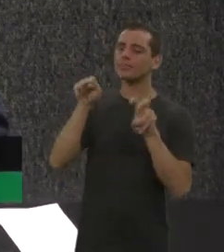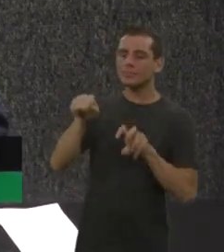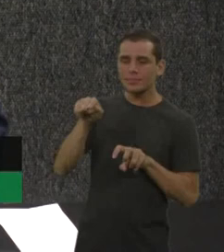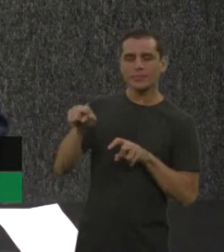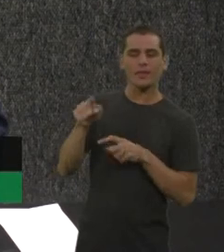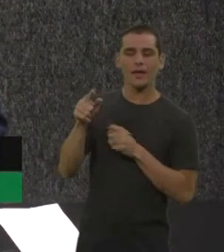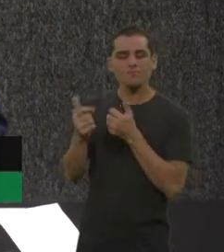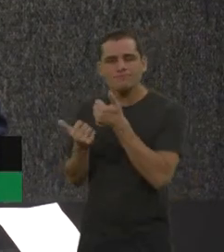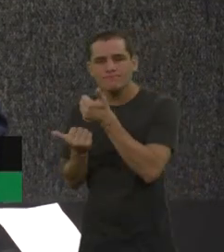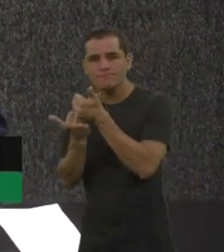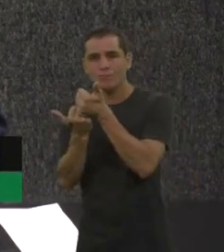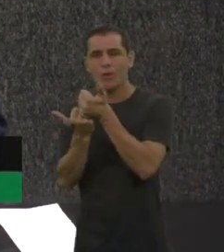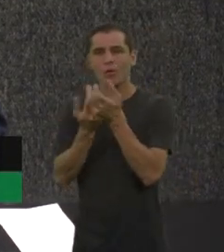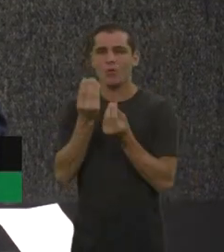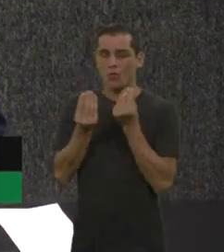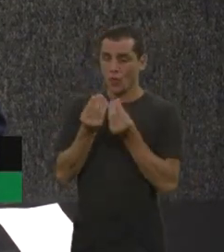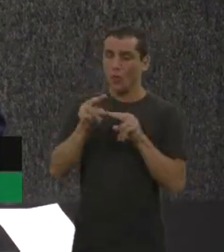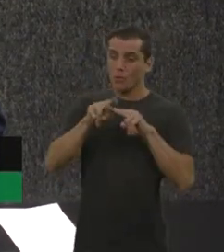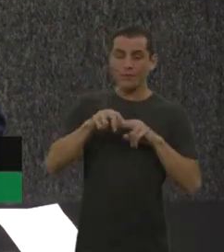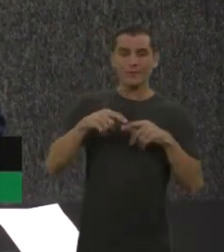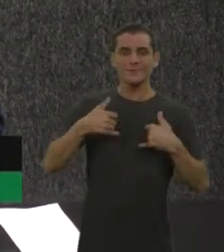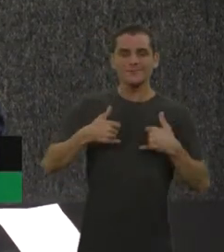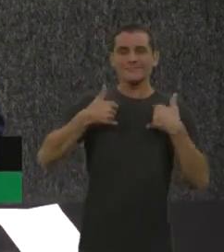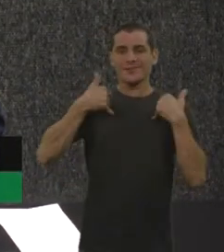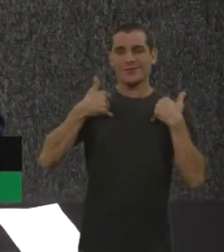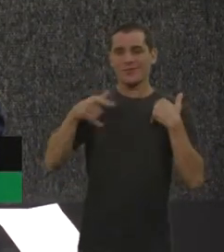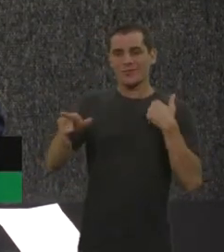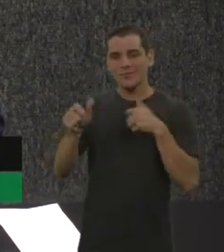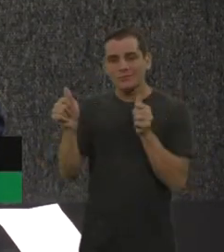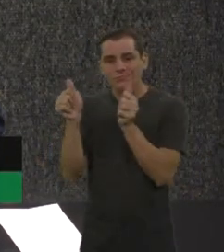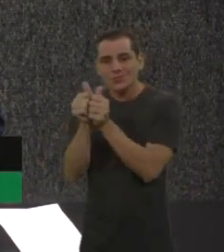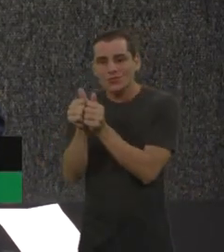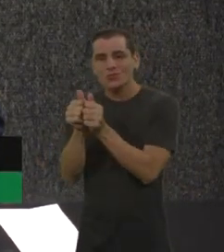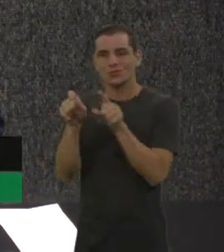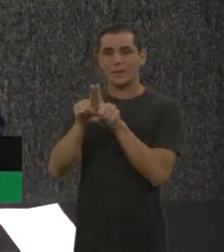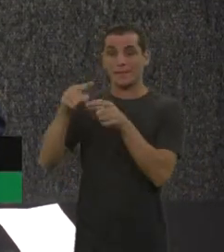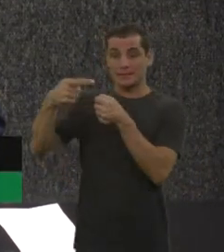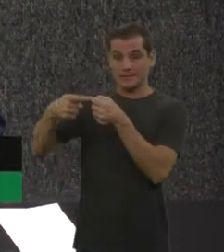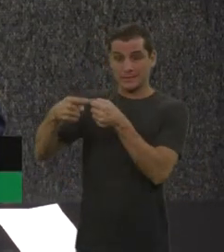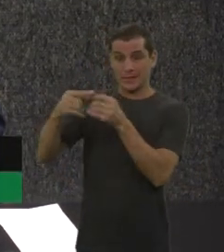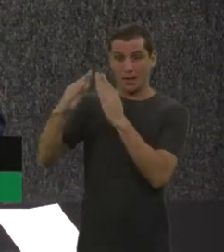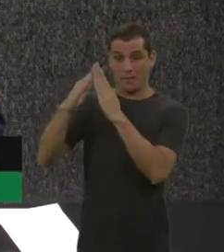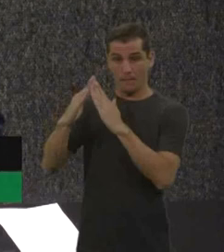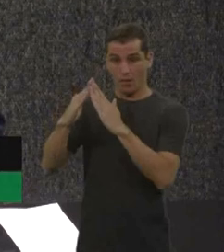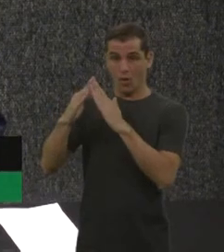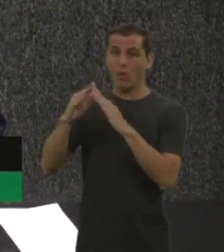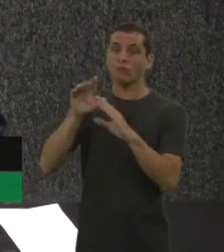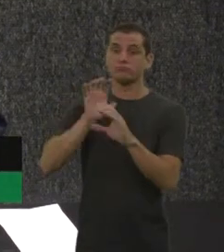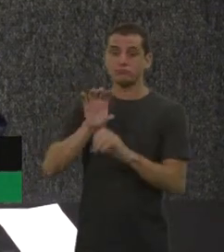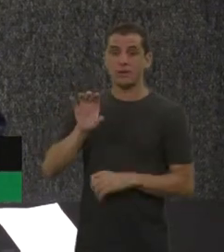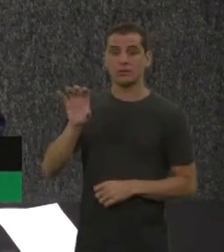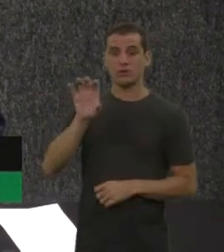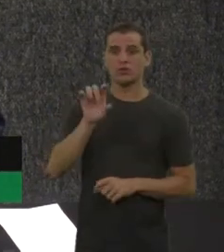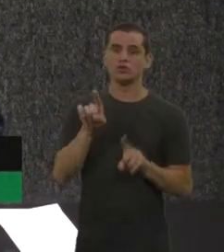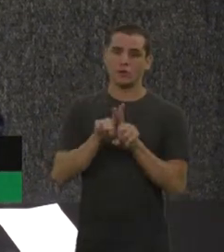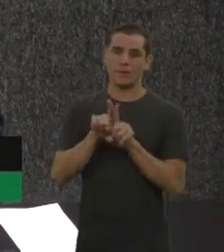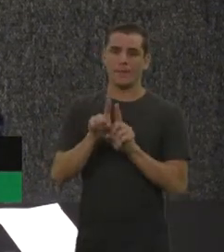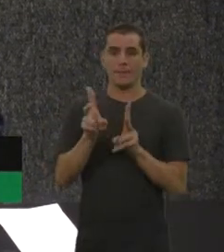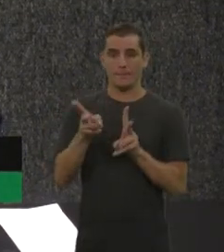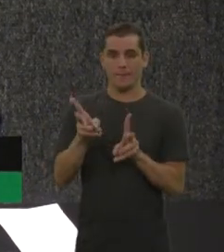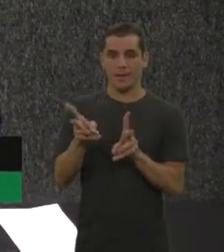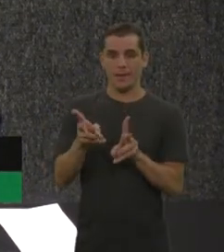ser parceirão dele e viver na mesma cidade e região. Obrigado por estar aqui, Antídio.